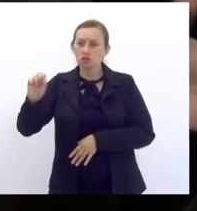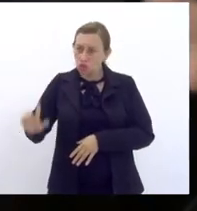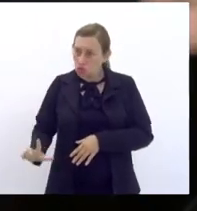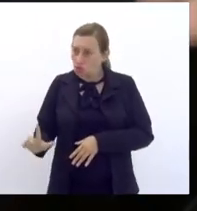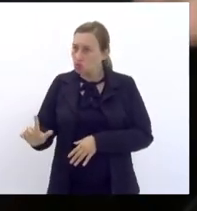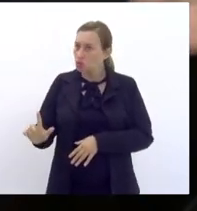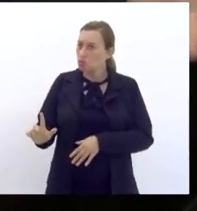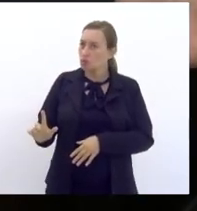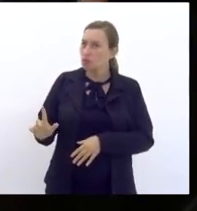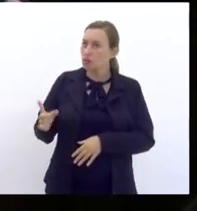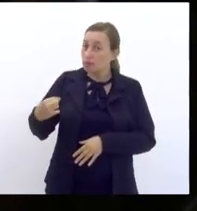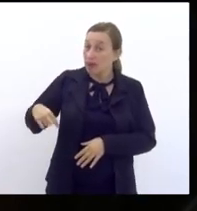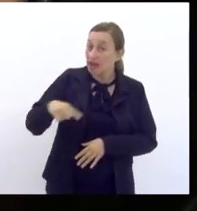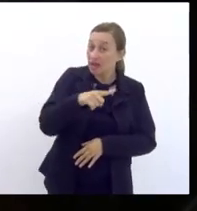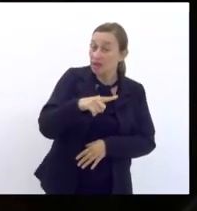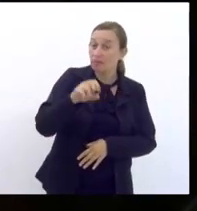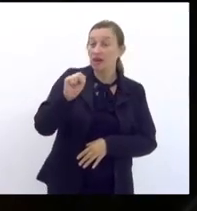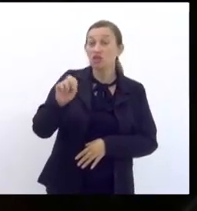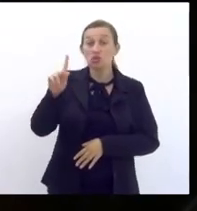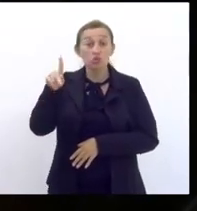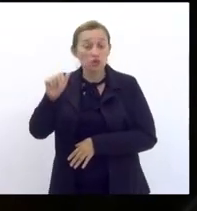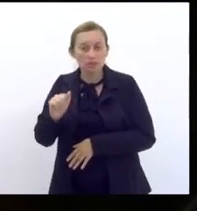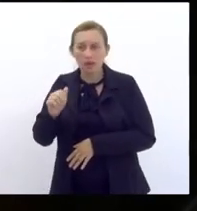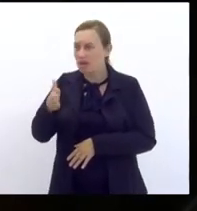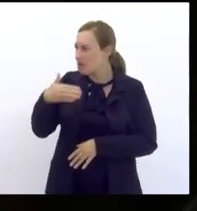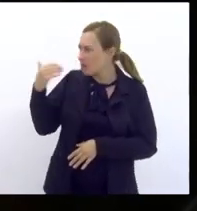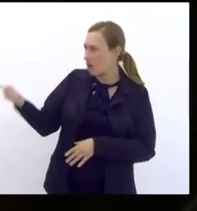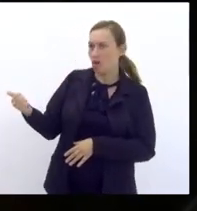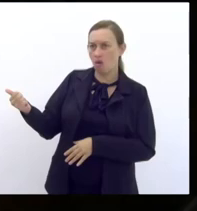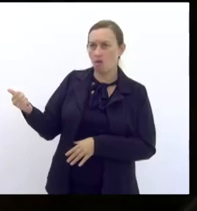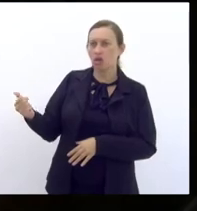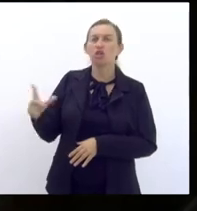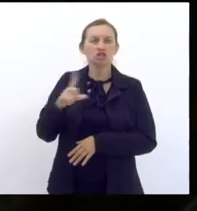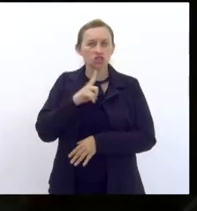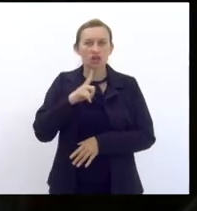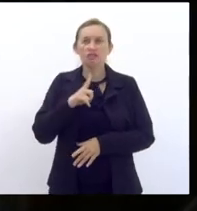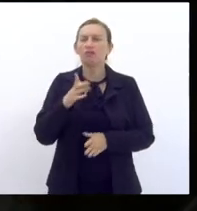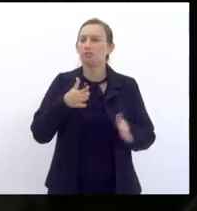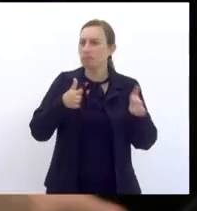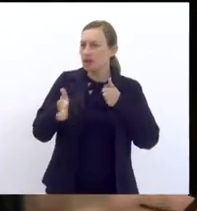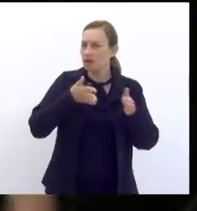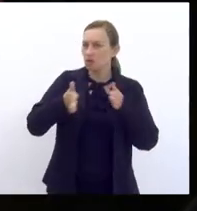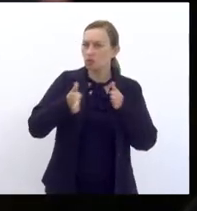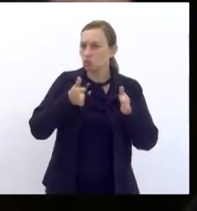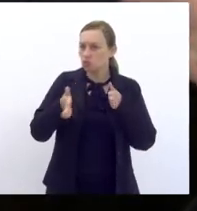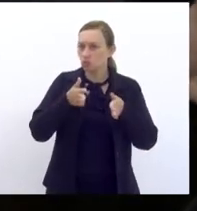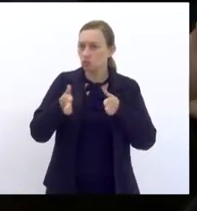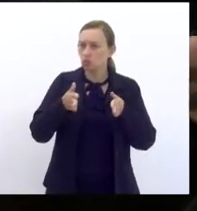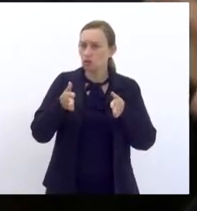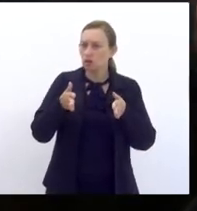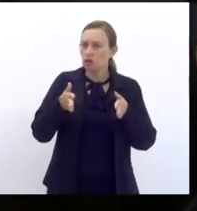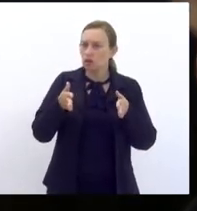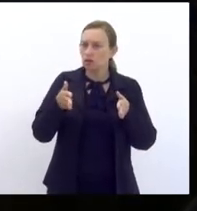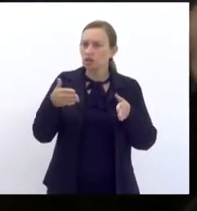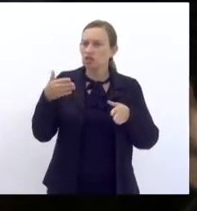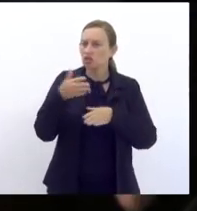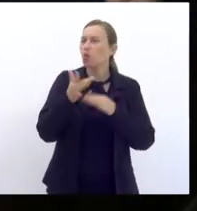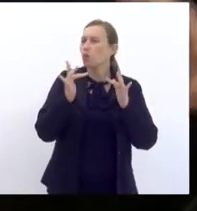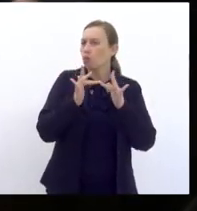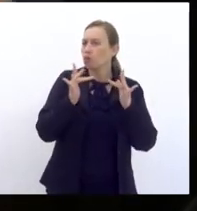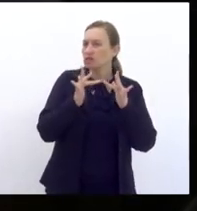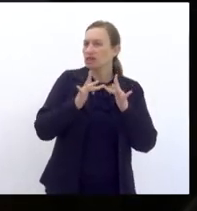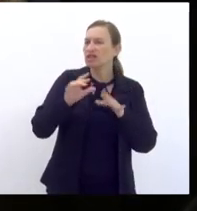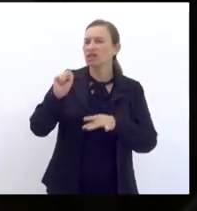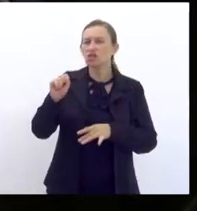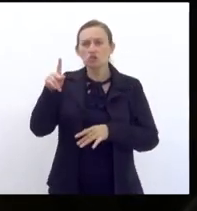mentindo atendido na suipa e sai muito bem atendido eu tive épocas que a gente chegou para fazer uns contatos lá na